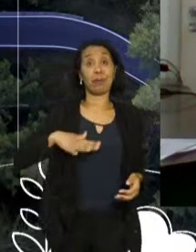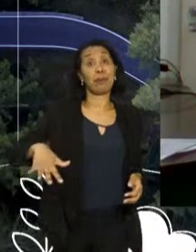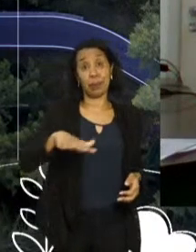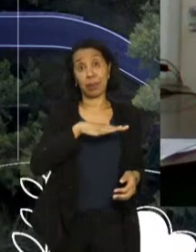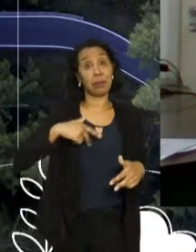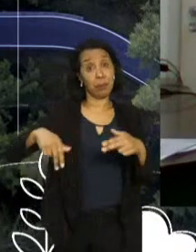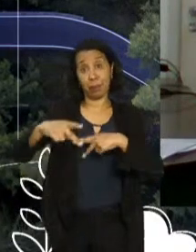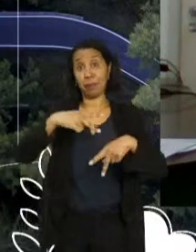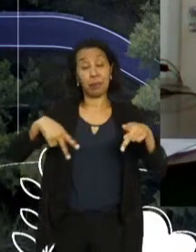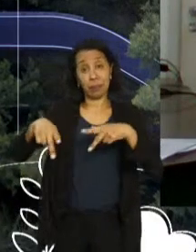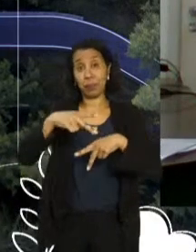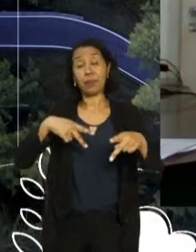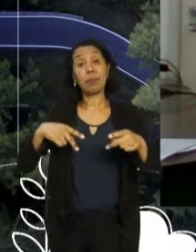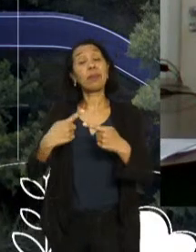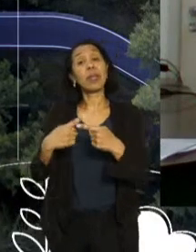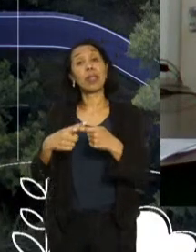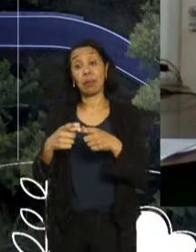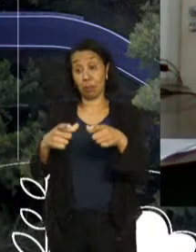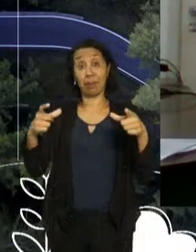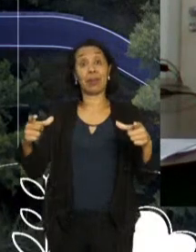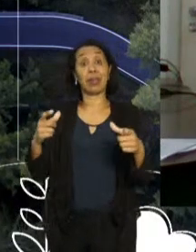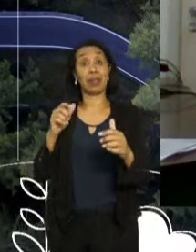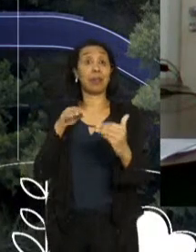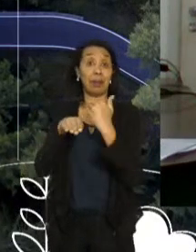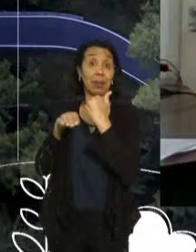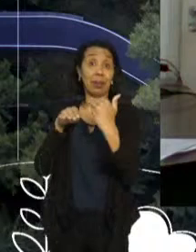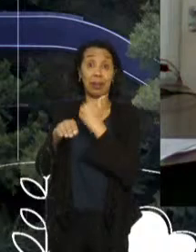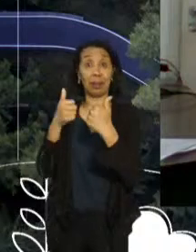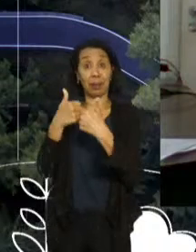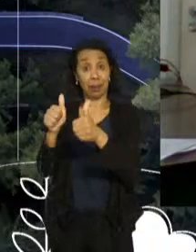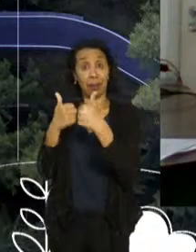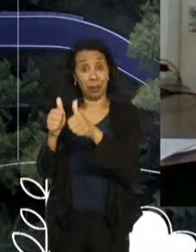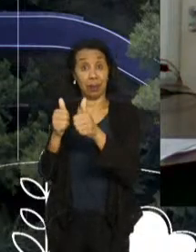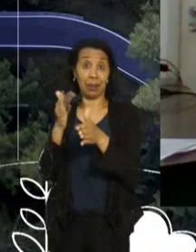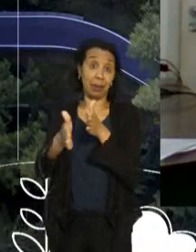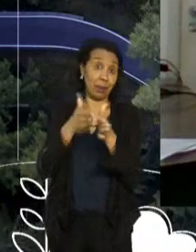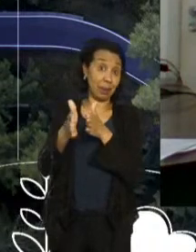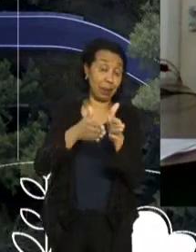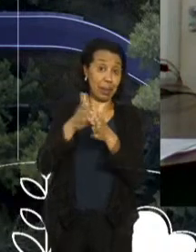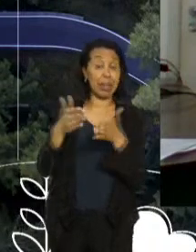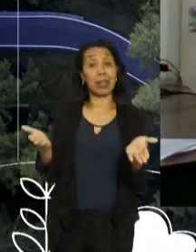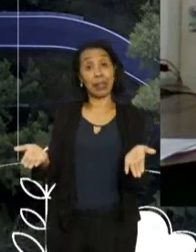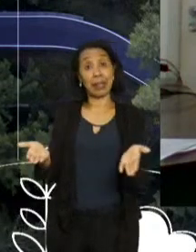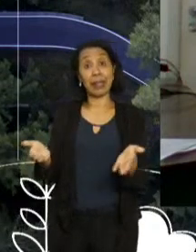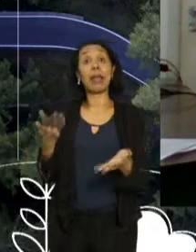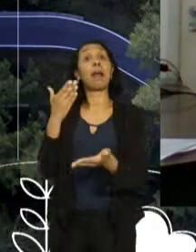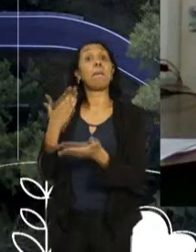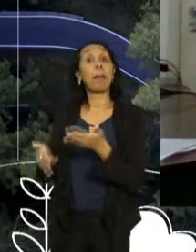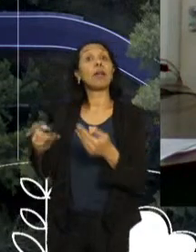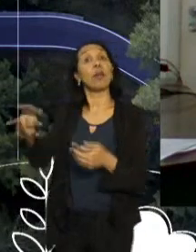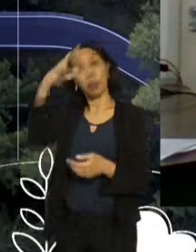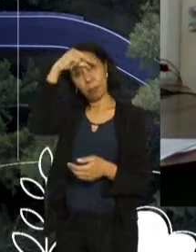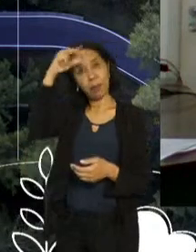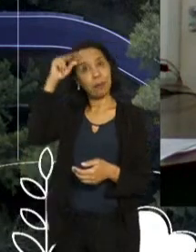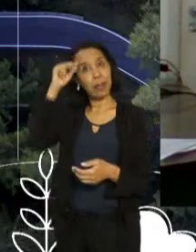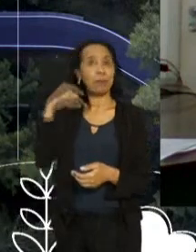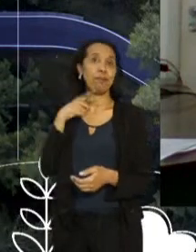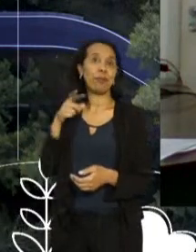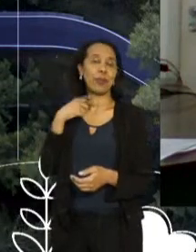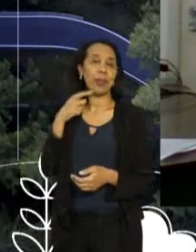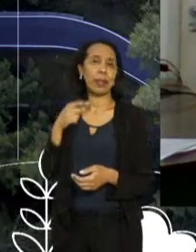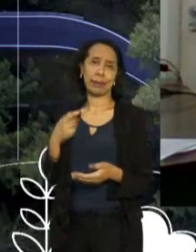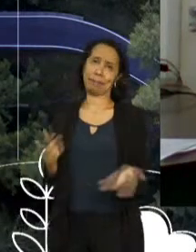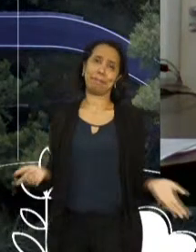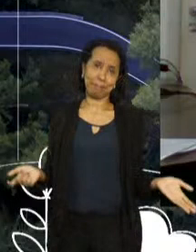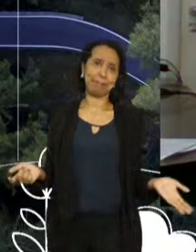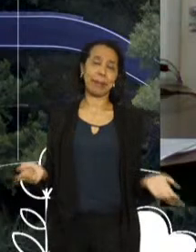para transporte de massa ainda é uma pode penalizar o prefeito que fizer, e não conheço nenhum